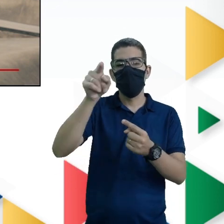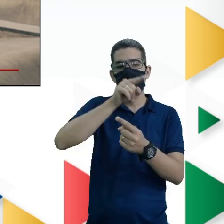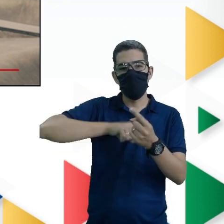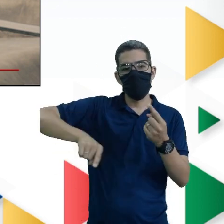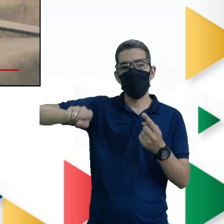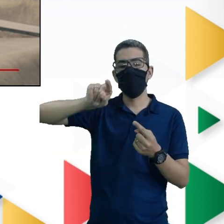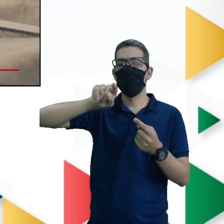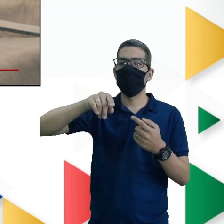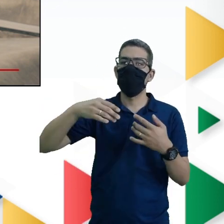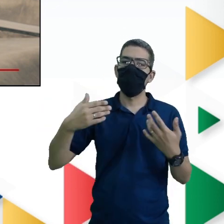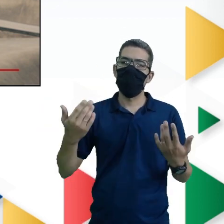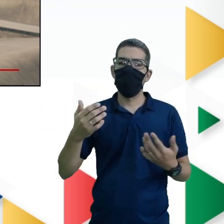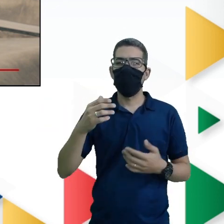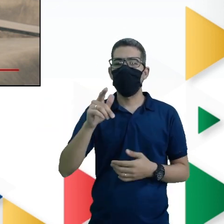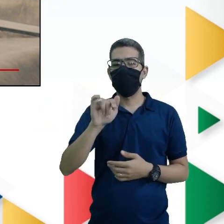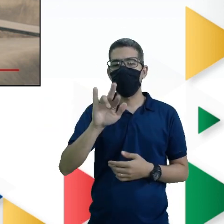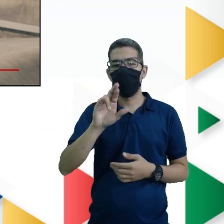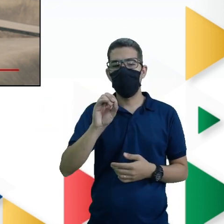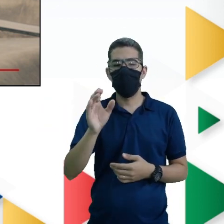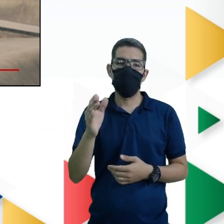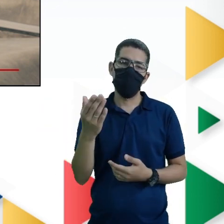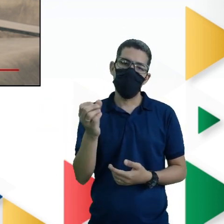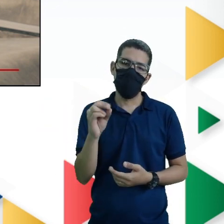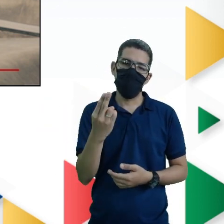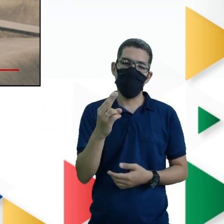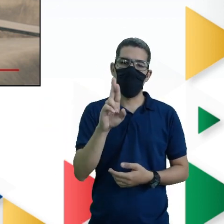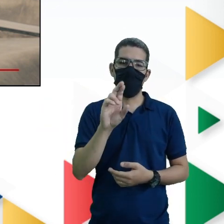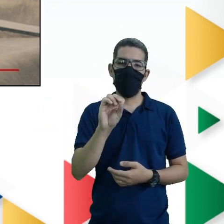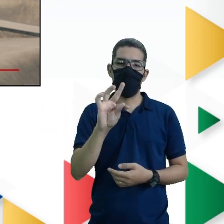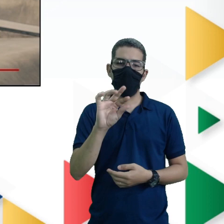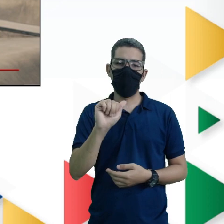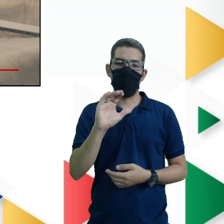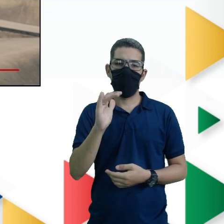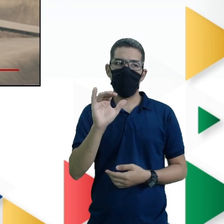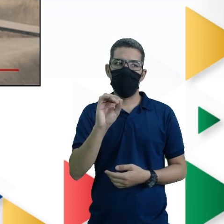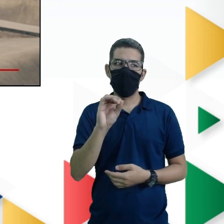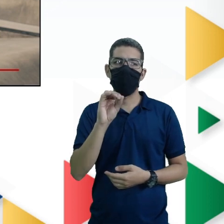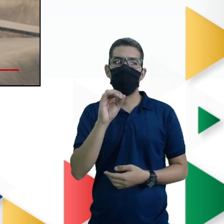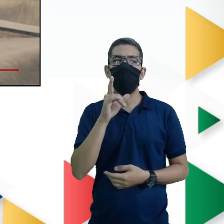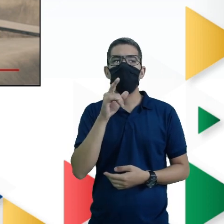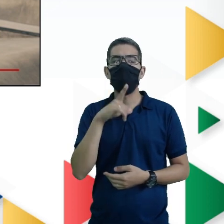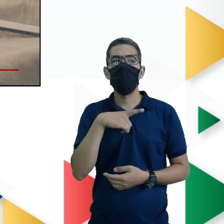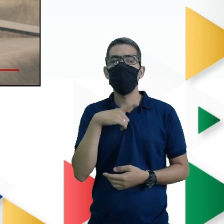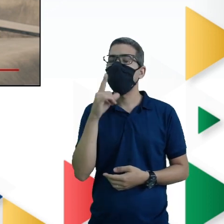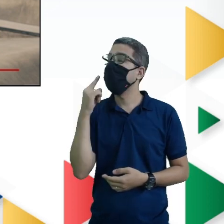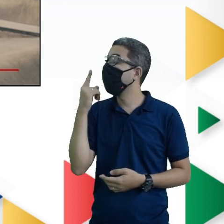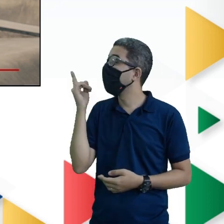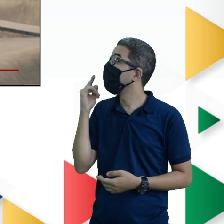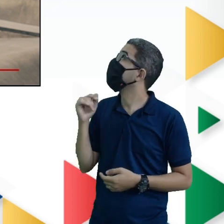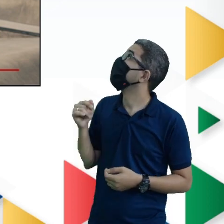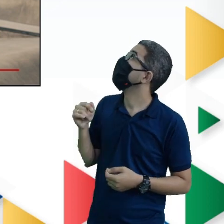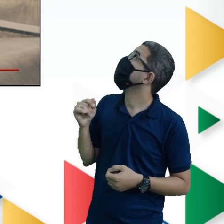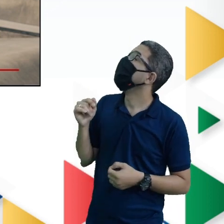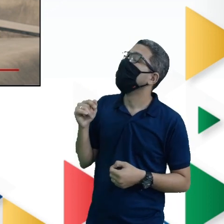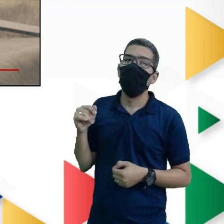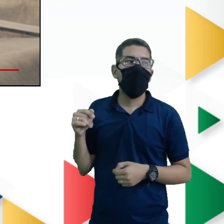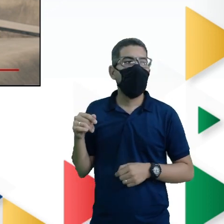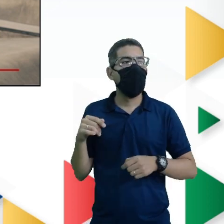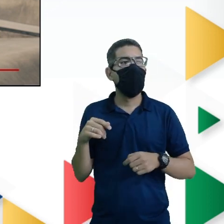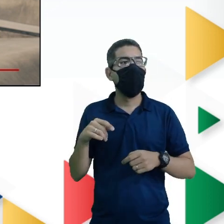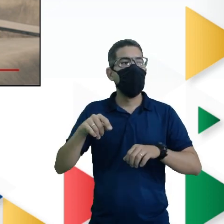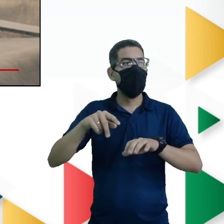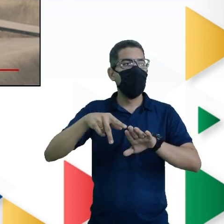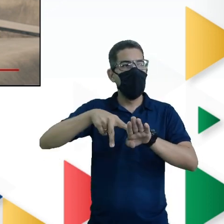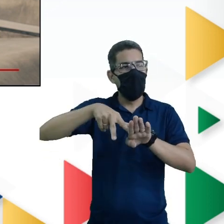Então, na imagem que você está vendo aí, eu tenho uma exposição de uma representação aproximada de um ângulo de 90 graus,